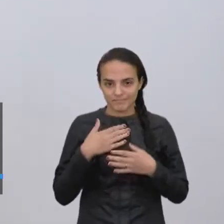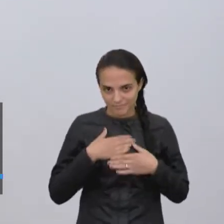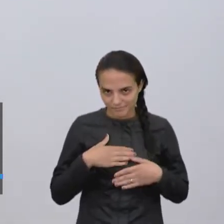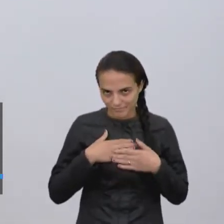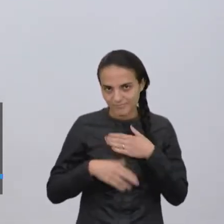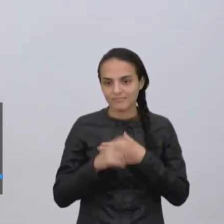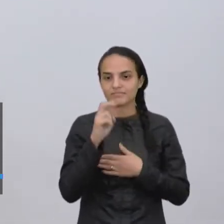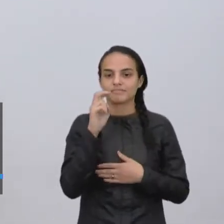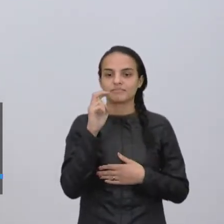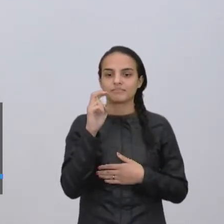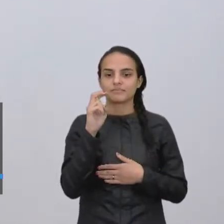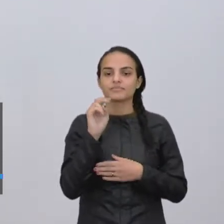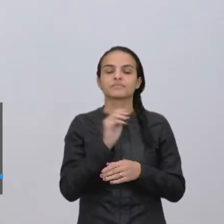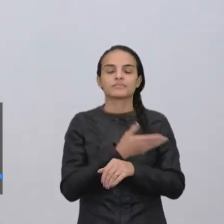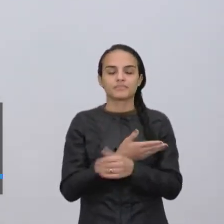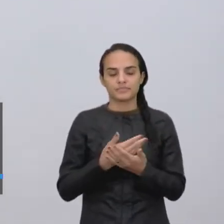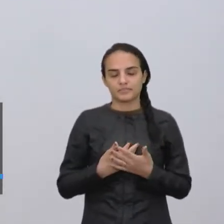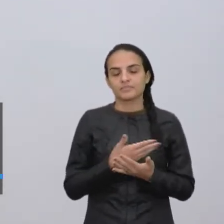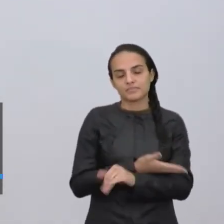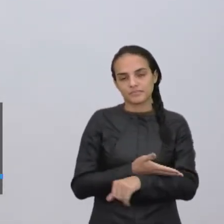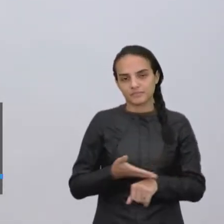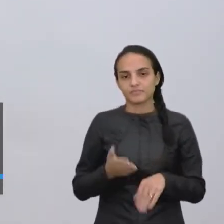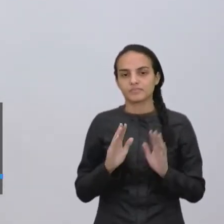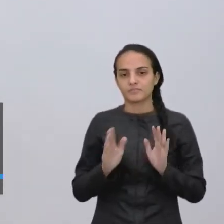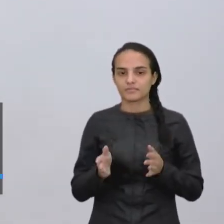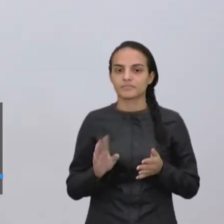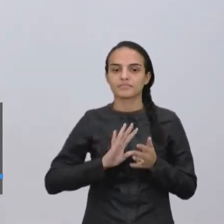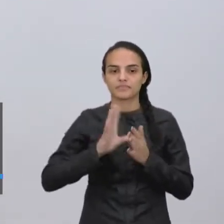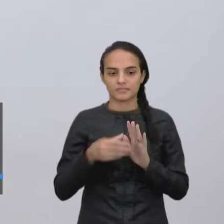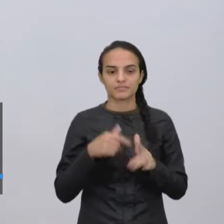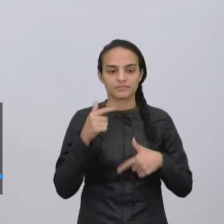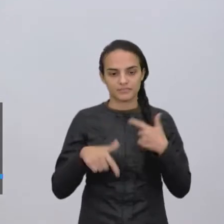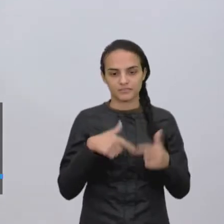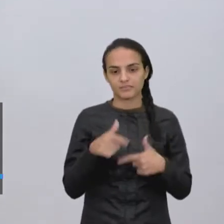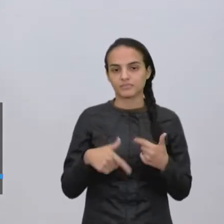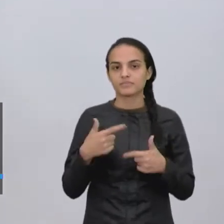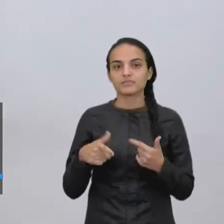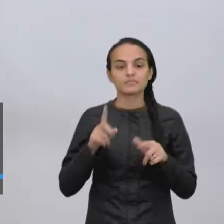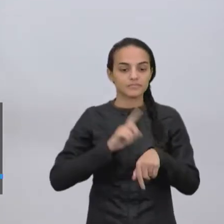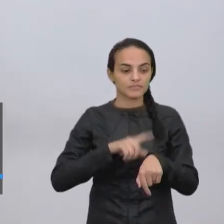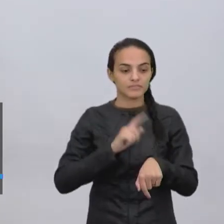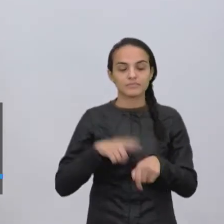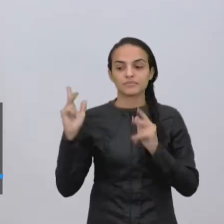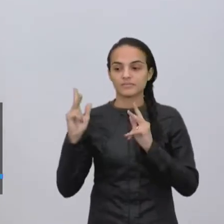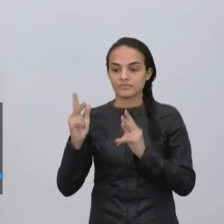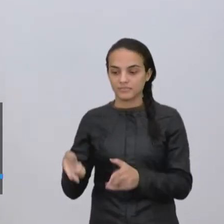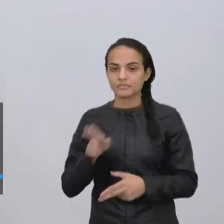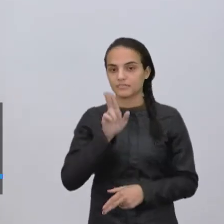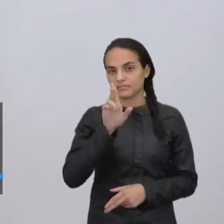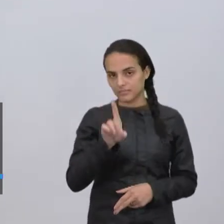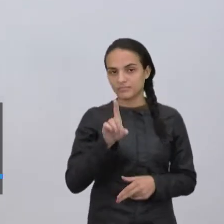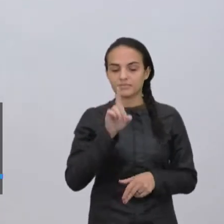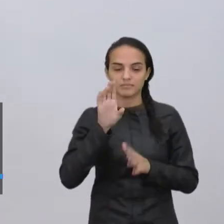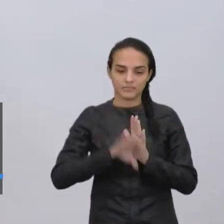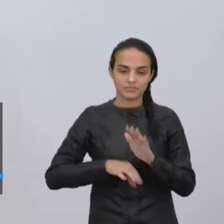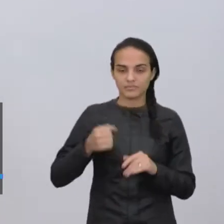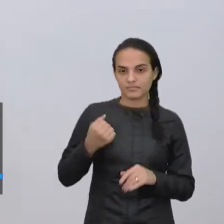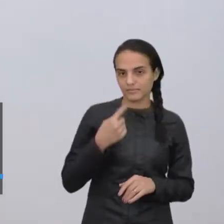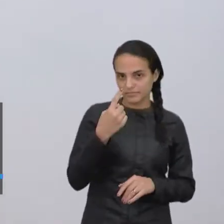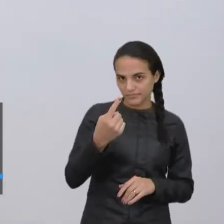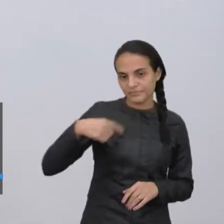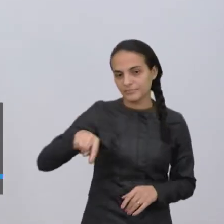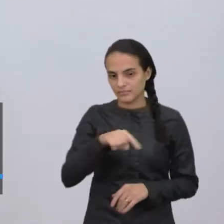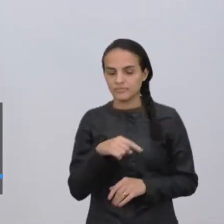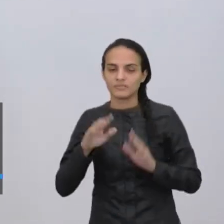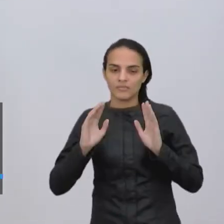componentes, estão acostumados com isso, né? 5 componentes, todos eles sendo trabalhados ao mesmo tempo, no decorrer da unidade curricular 1, e nós estamos, então,